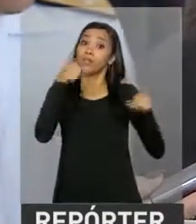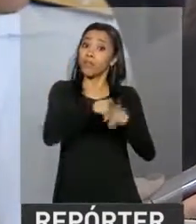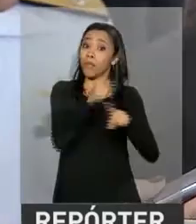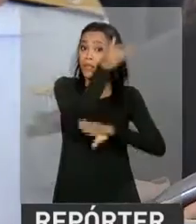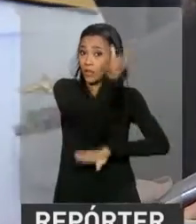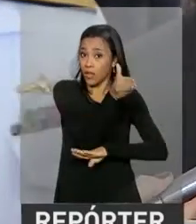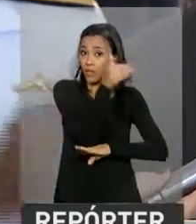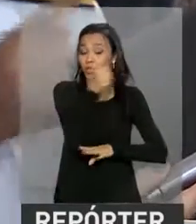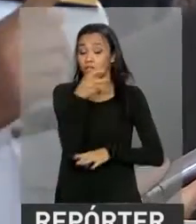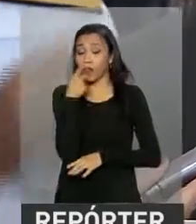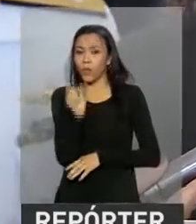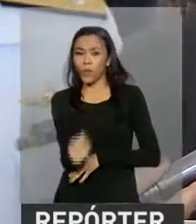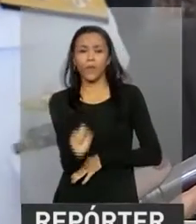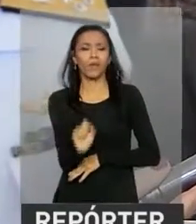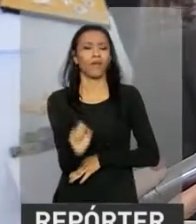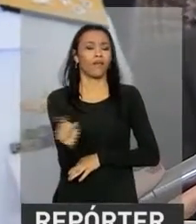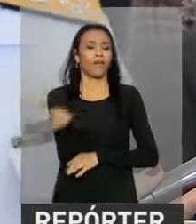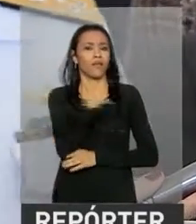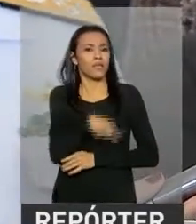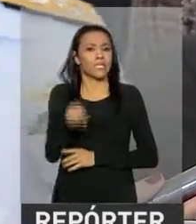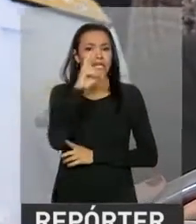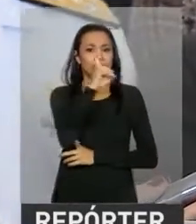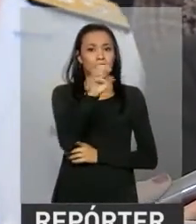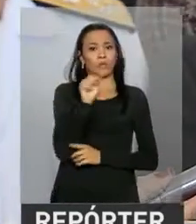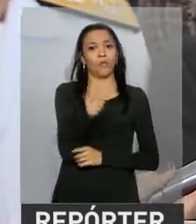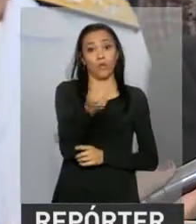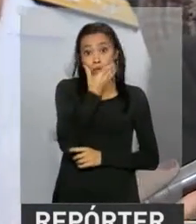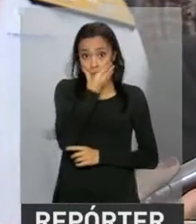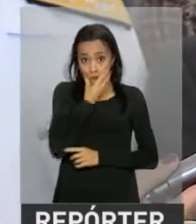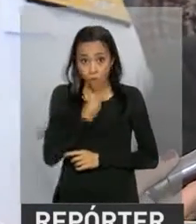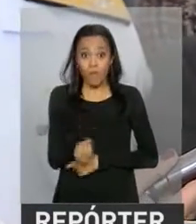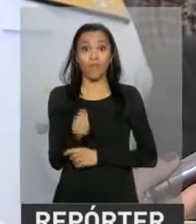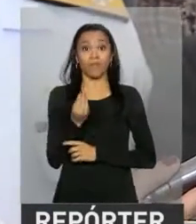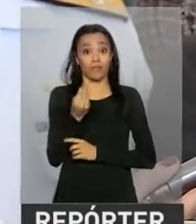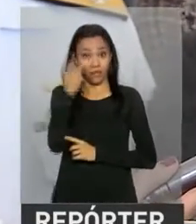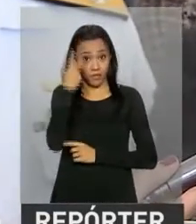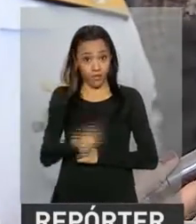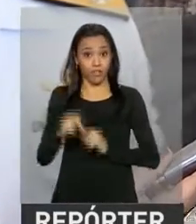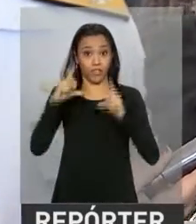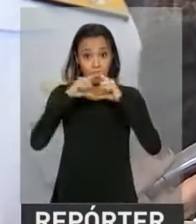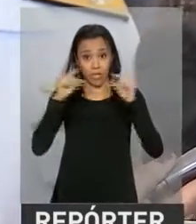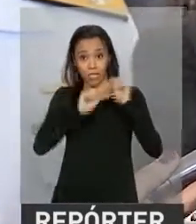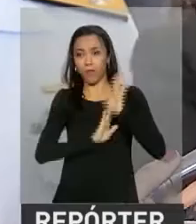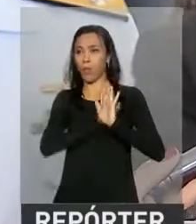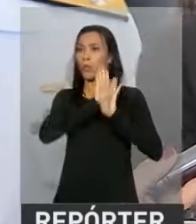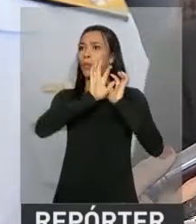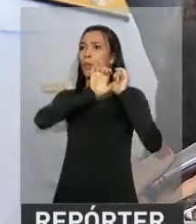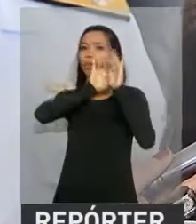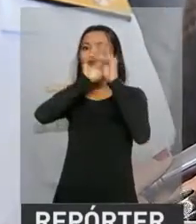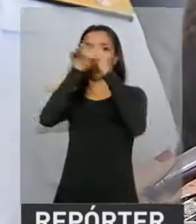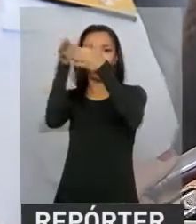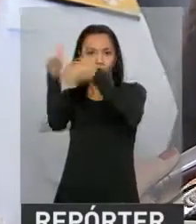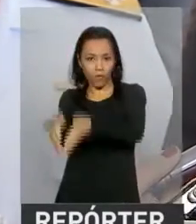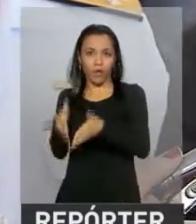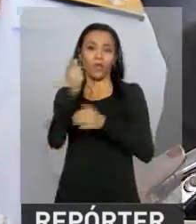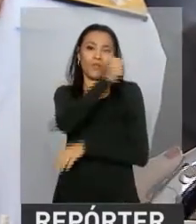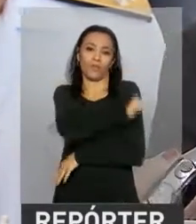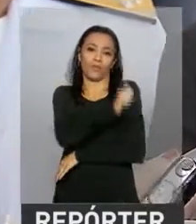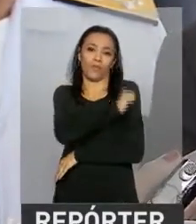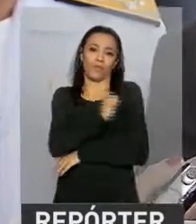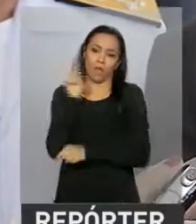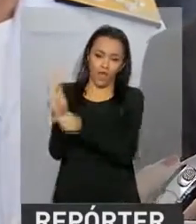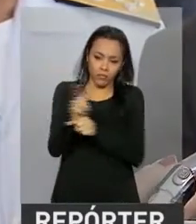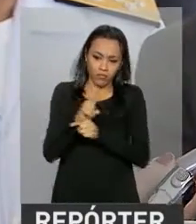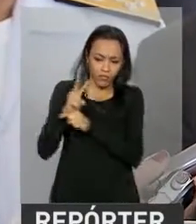secretário nacional de Segurança Pública, 5 mil homens da Força vão atuar no Rio de Janeiro para garantir a segurança durante o